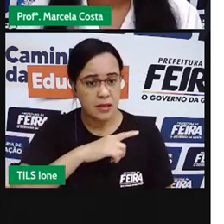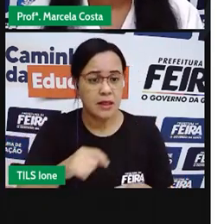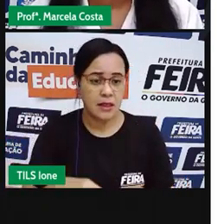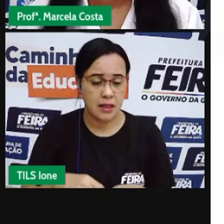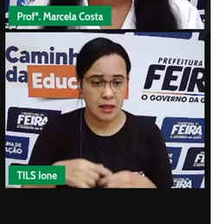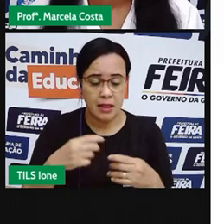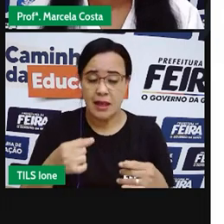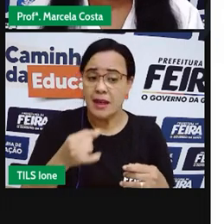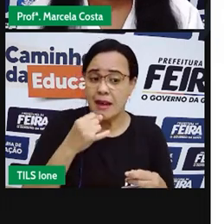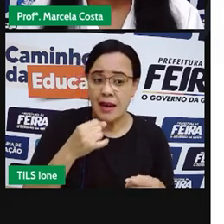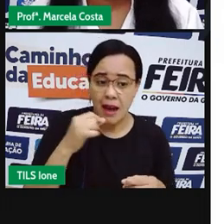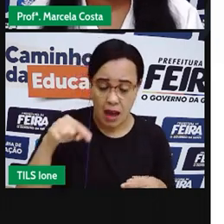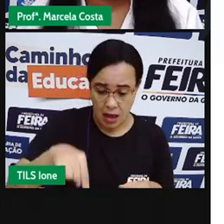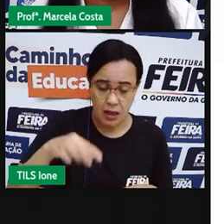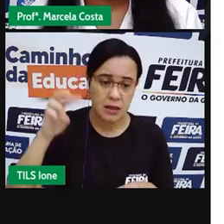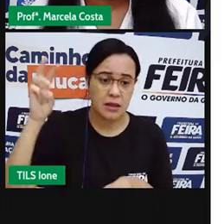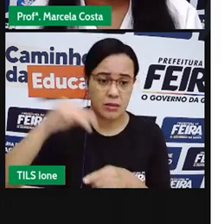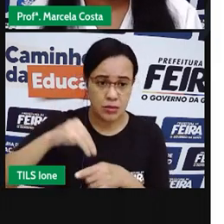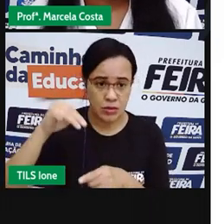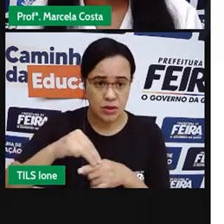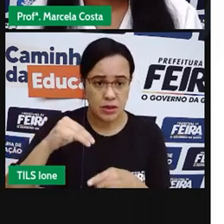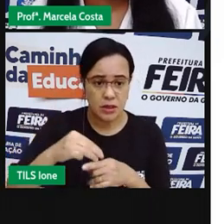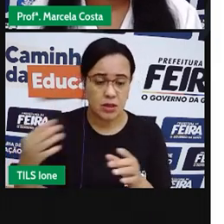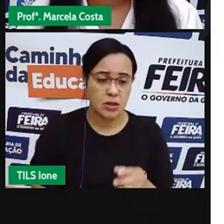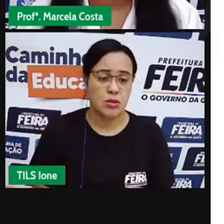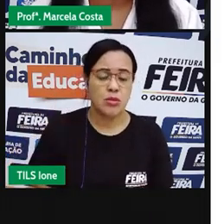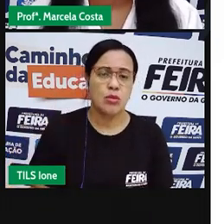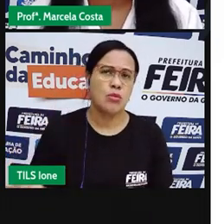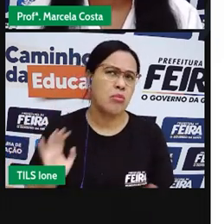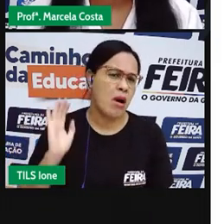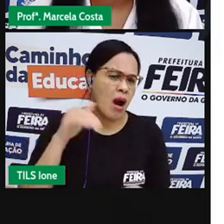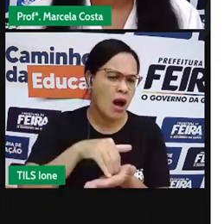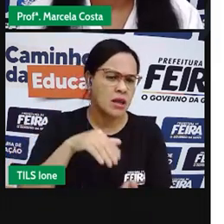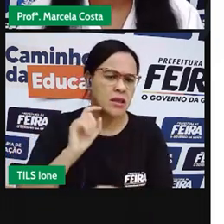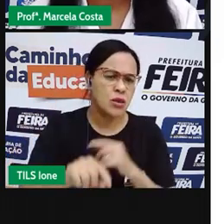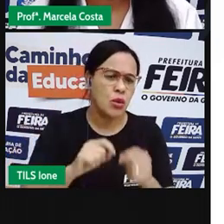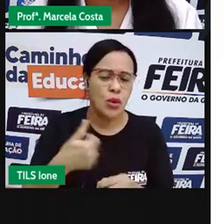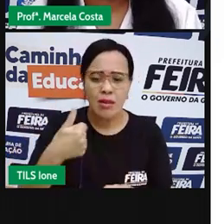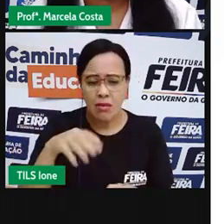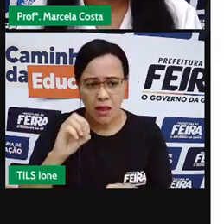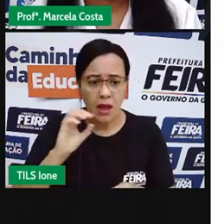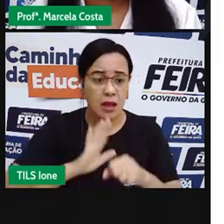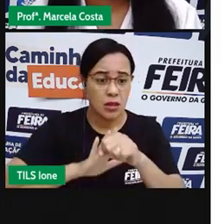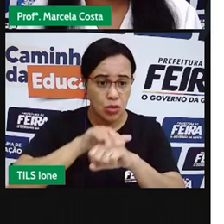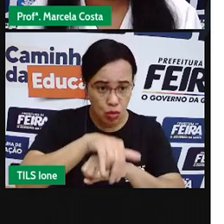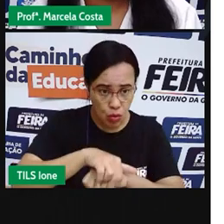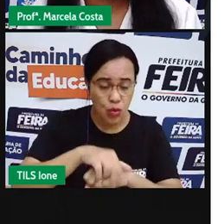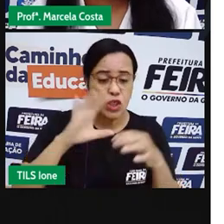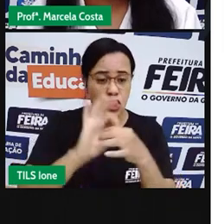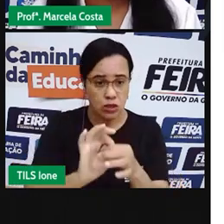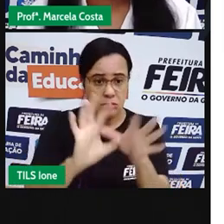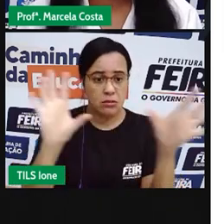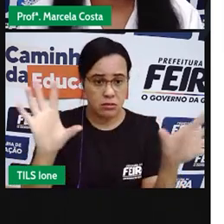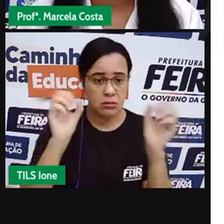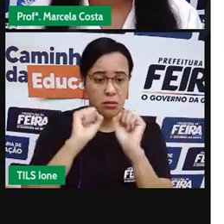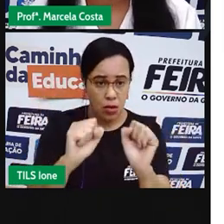noite é permitido sons, barulhos, né, com limitações, e que a partir